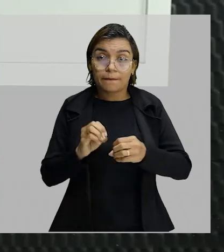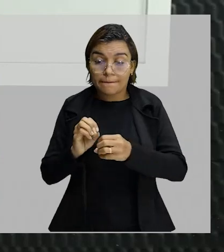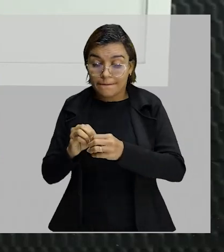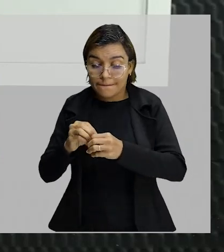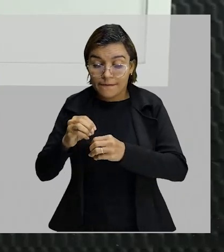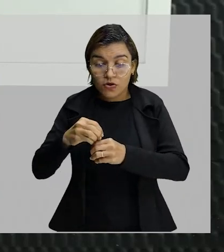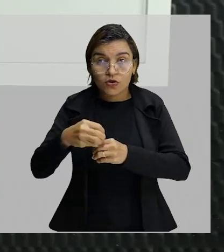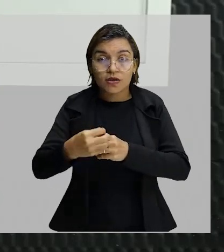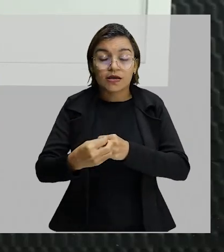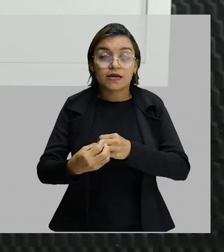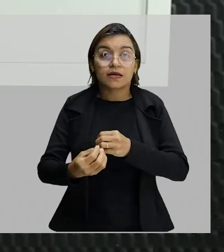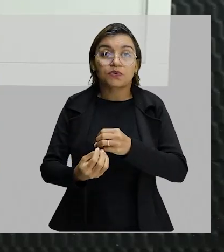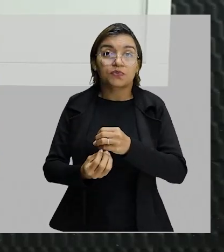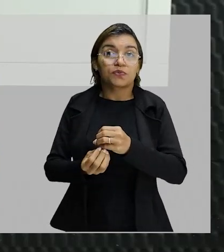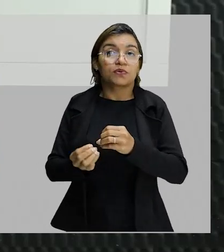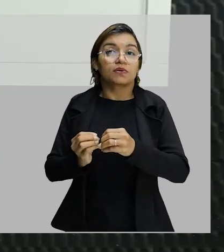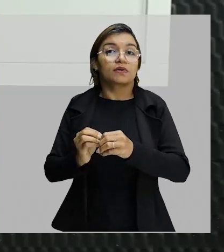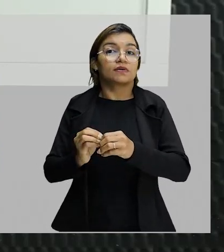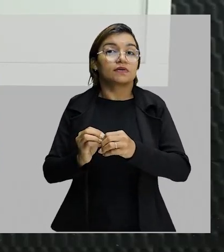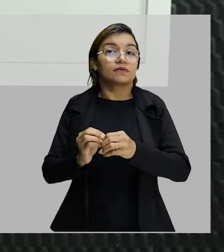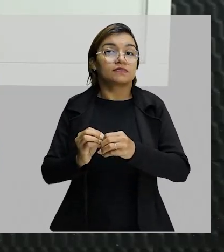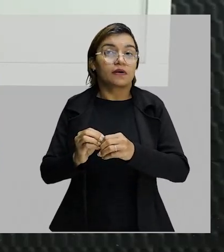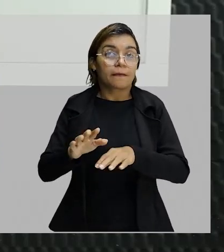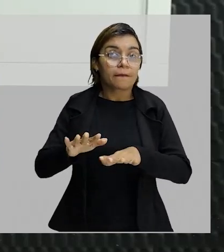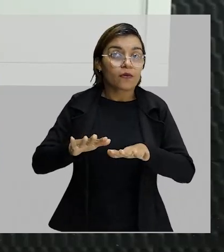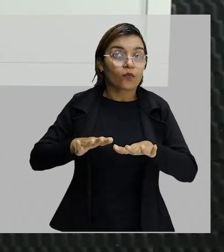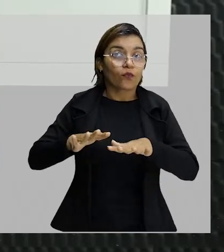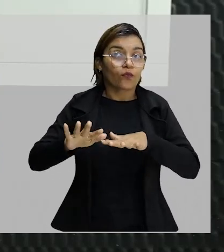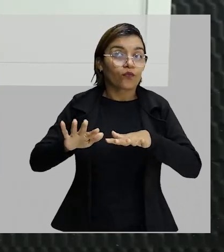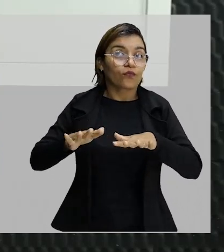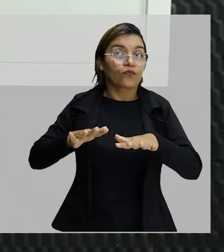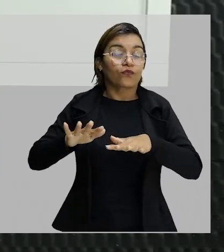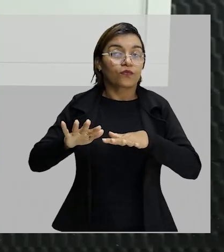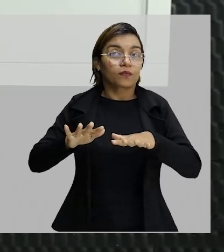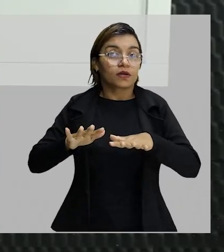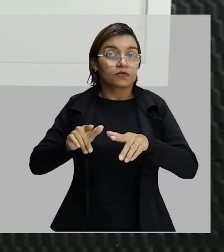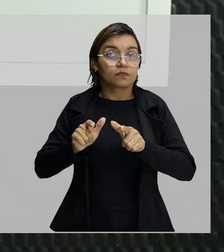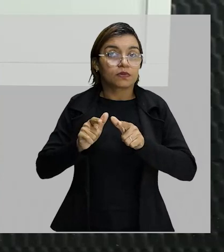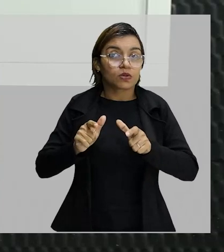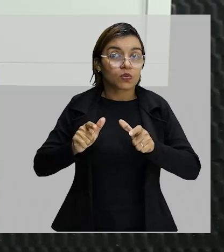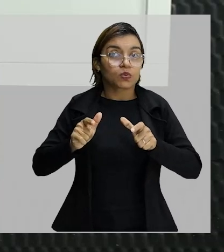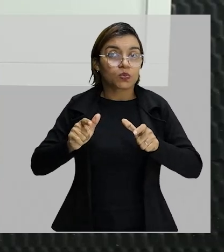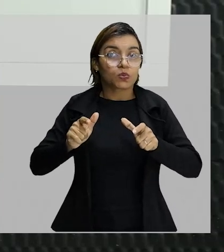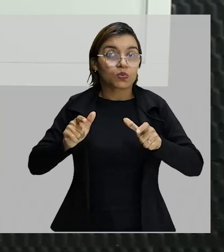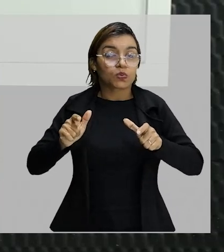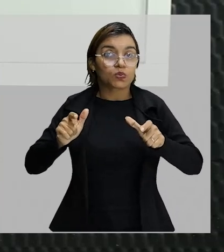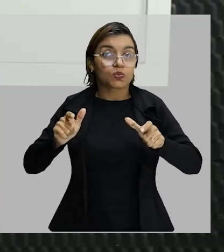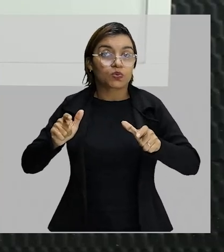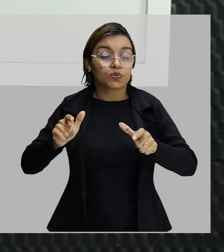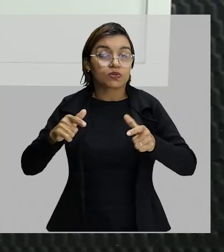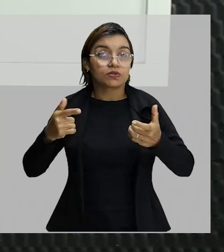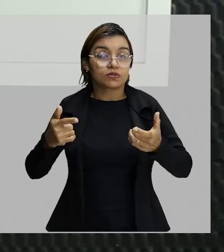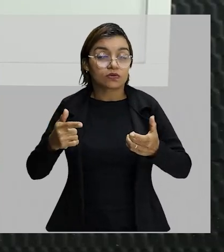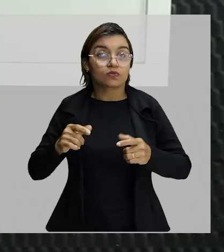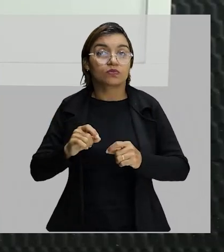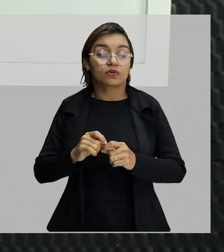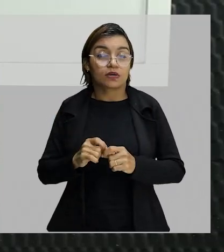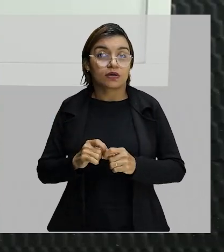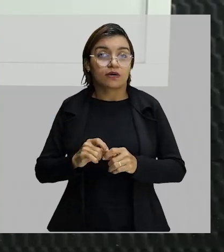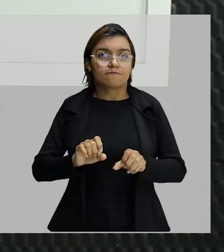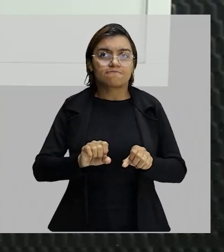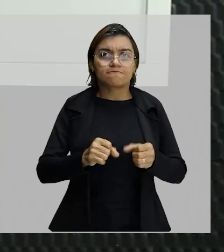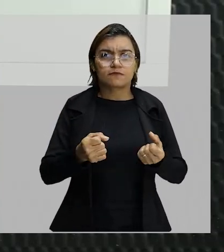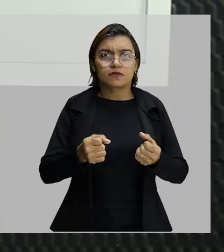vão entrar em movimento, né? O movimento vai aumentando, até que suas ligações sejam